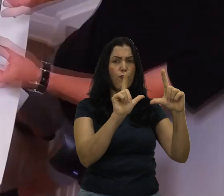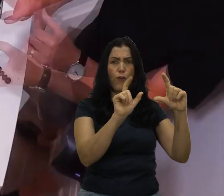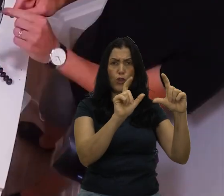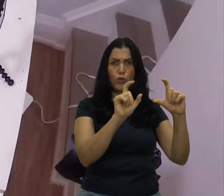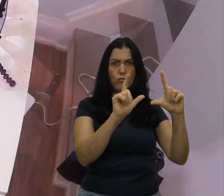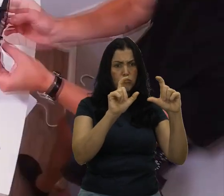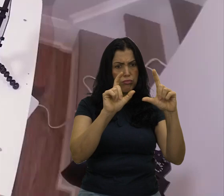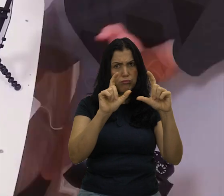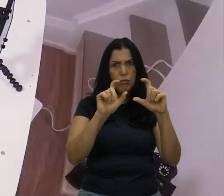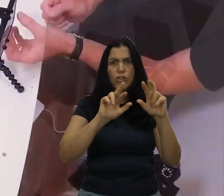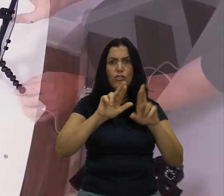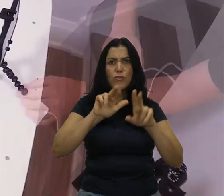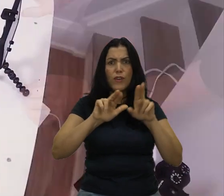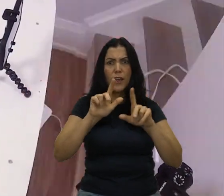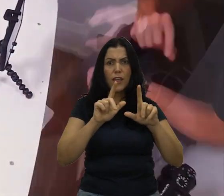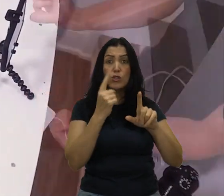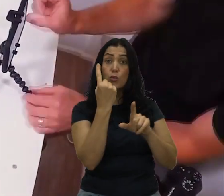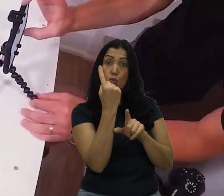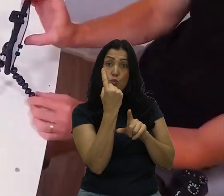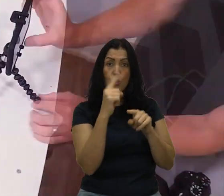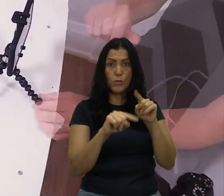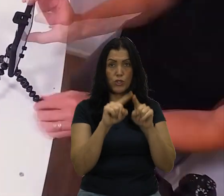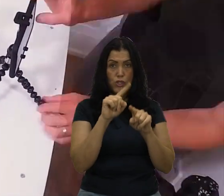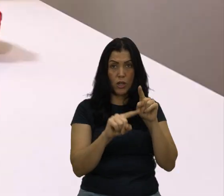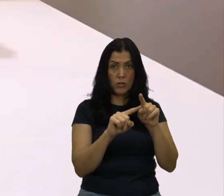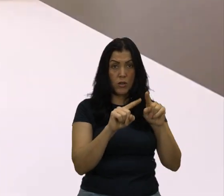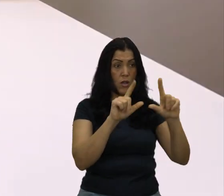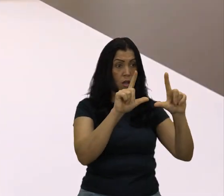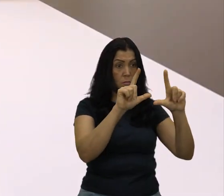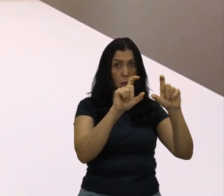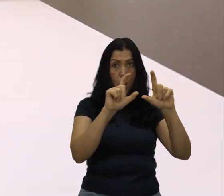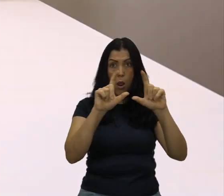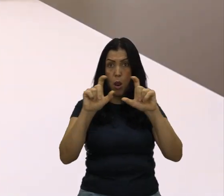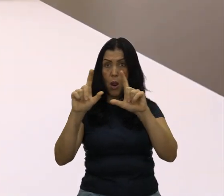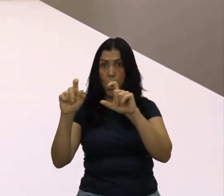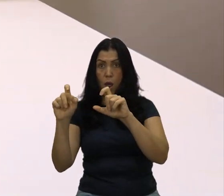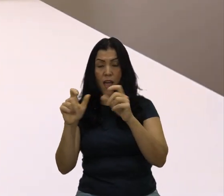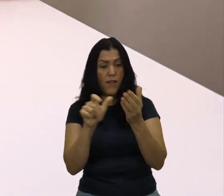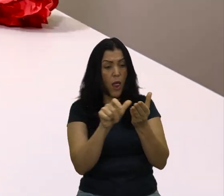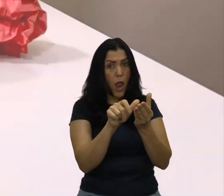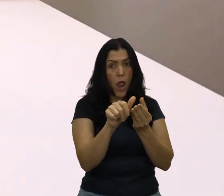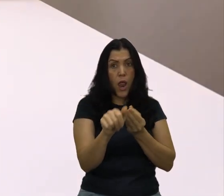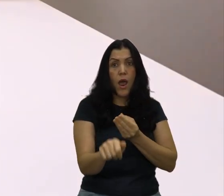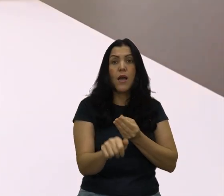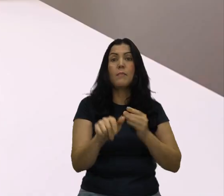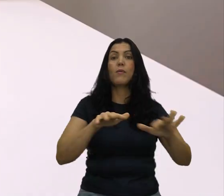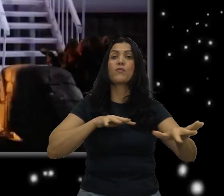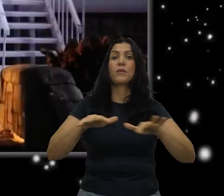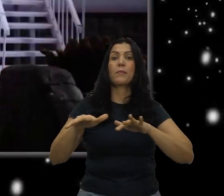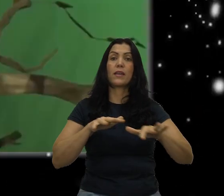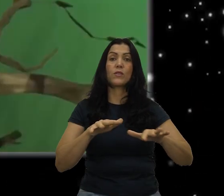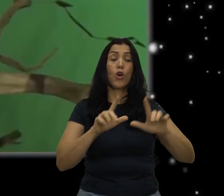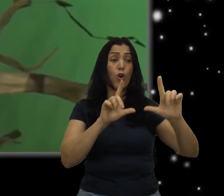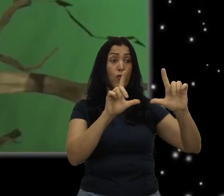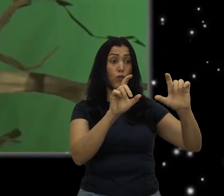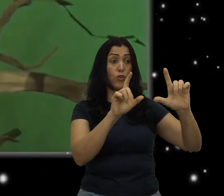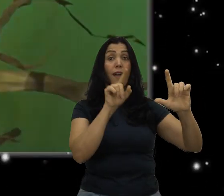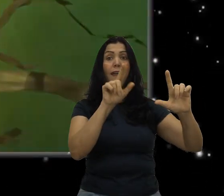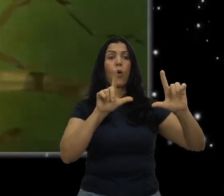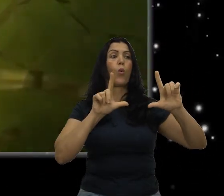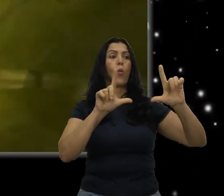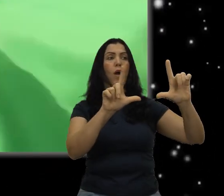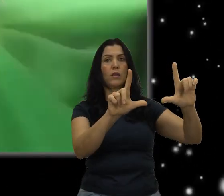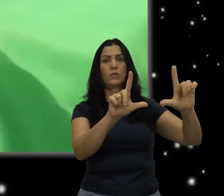uma sequência de fotografias diferentes de um objeto para simular movimento. As imagens fotográficas